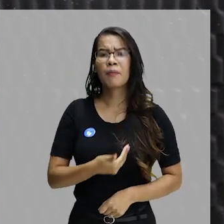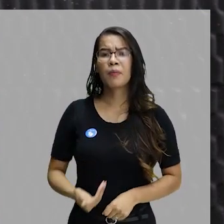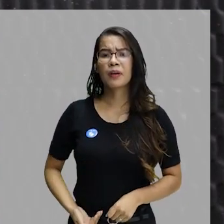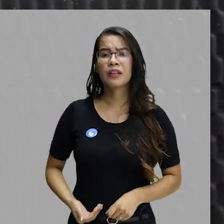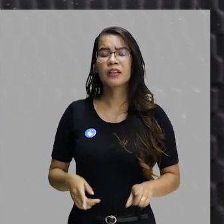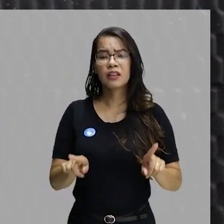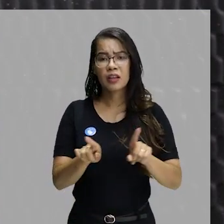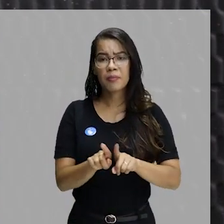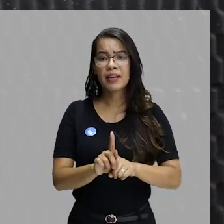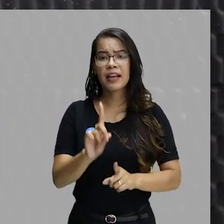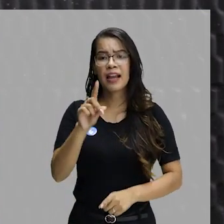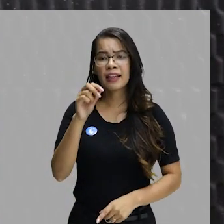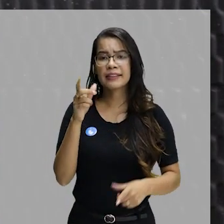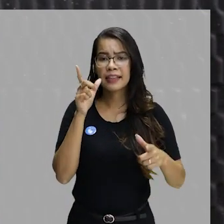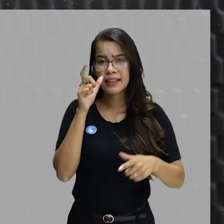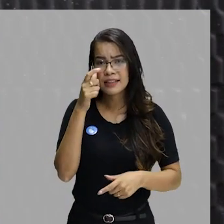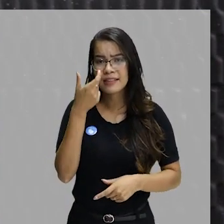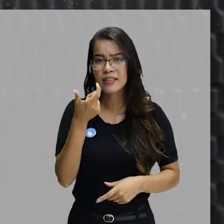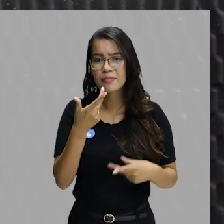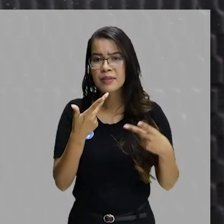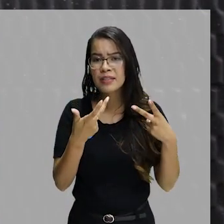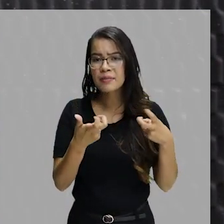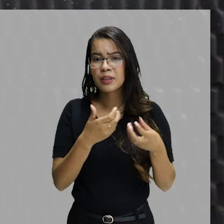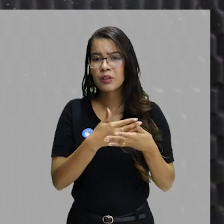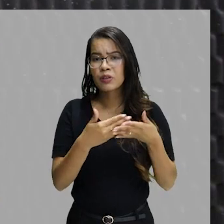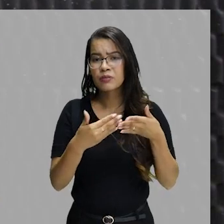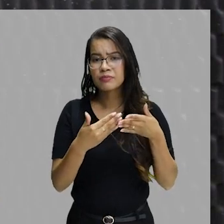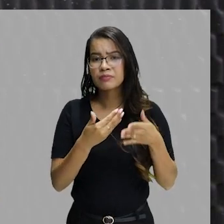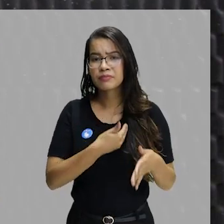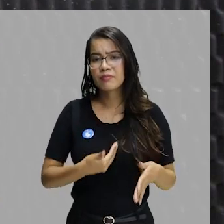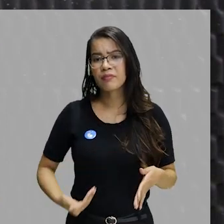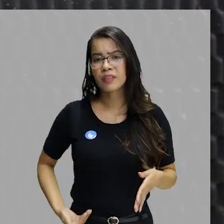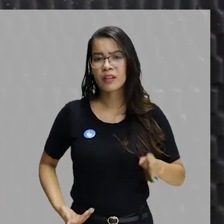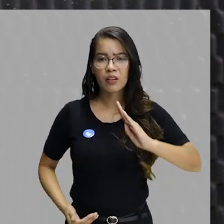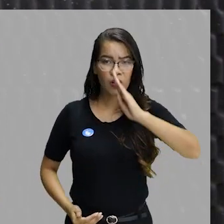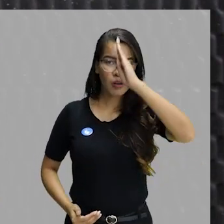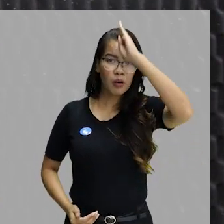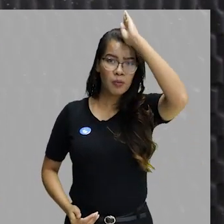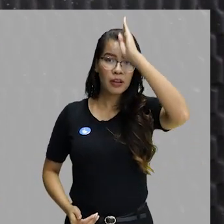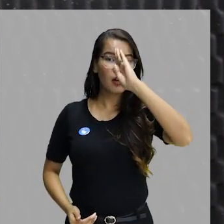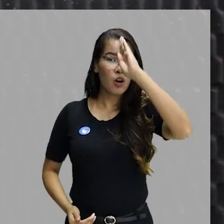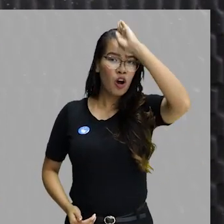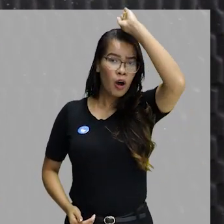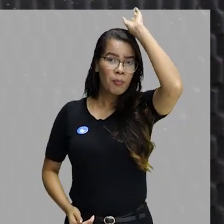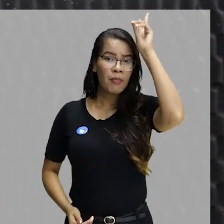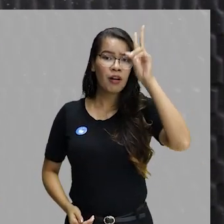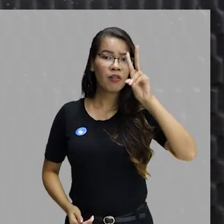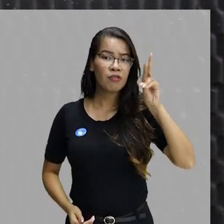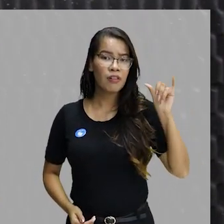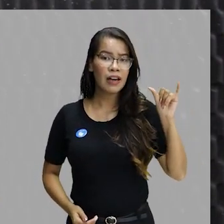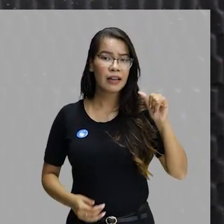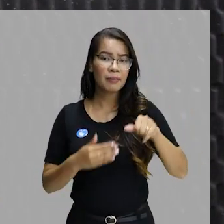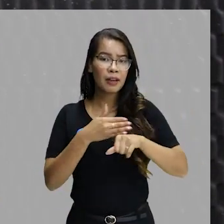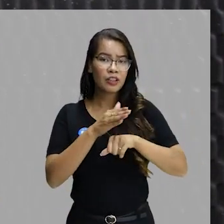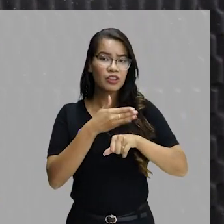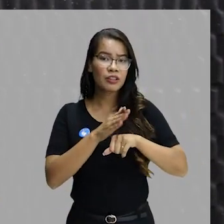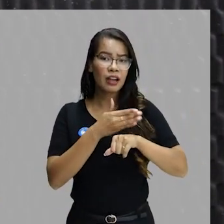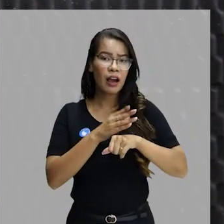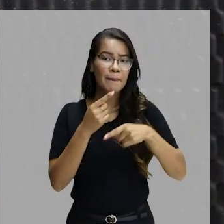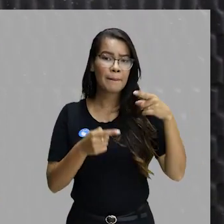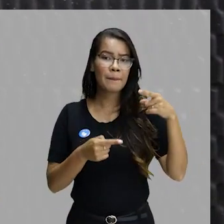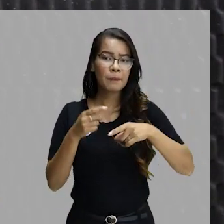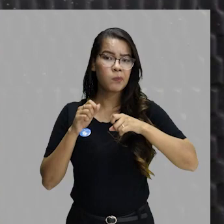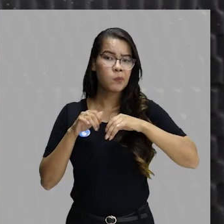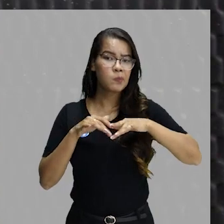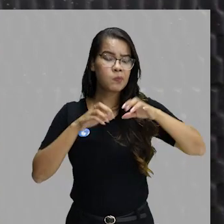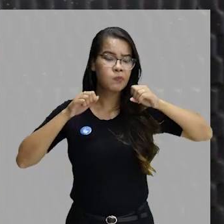observarmos que durante a República Romana, Roma vai colocar em prática a sua política expansionista. No